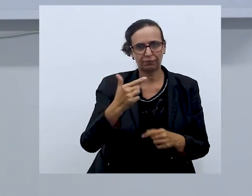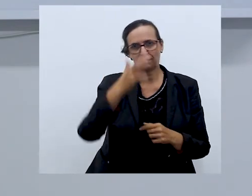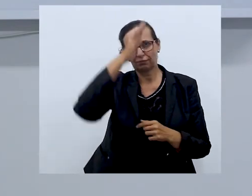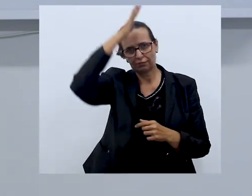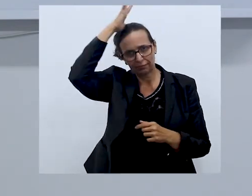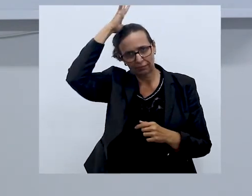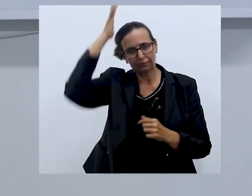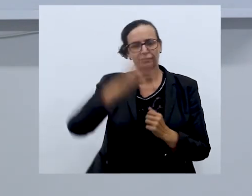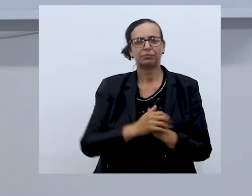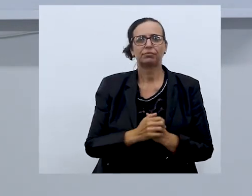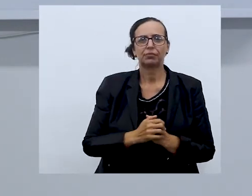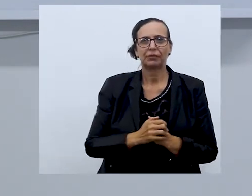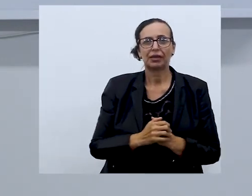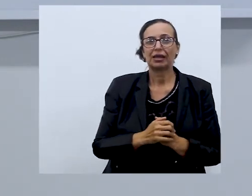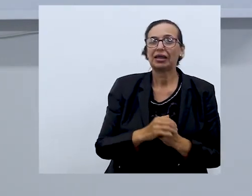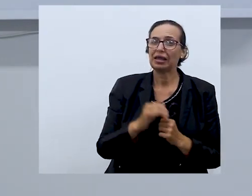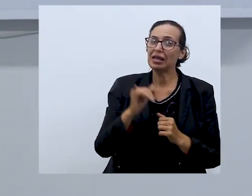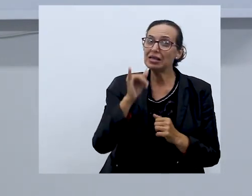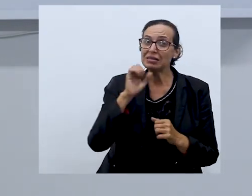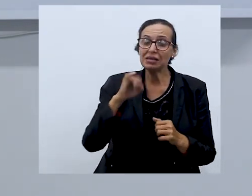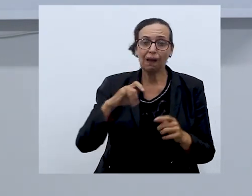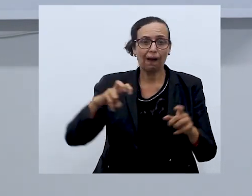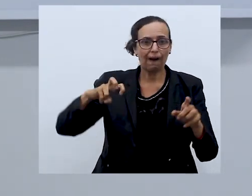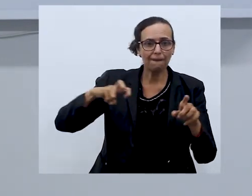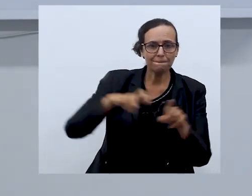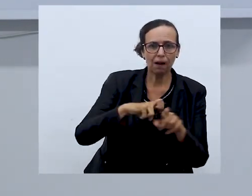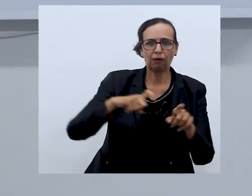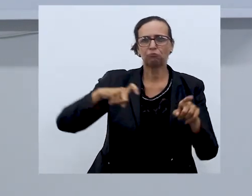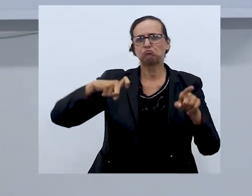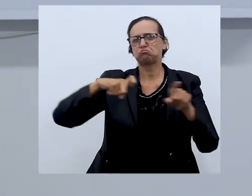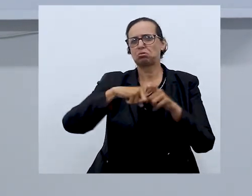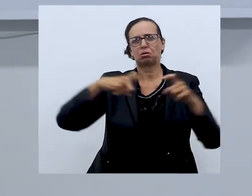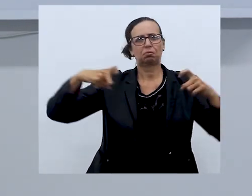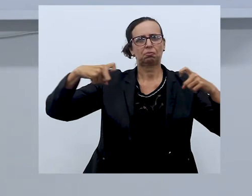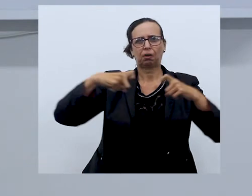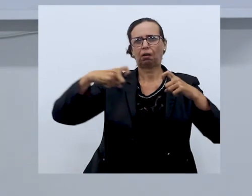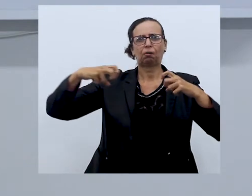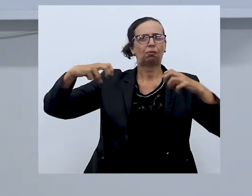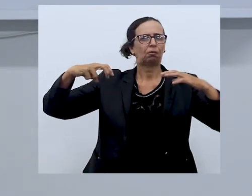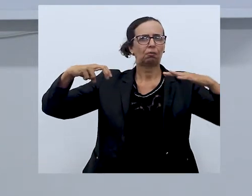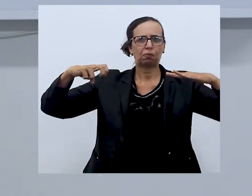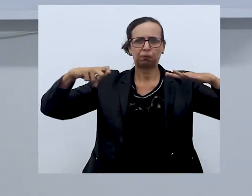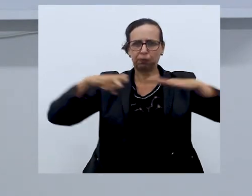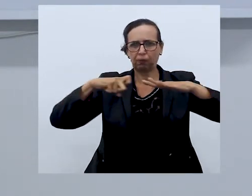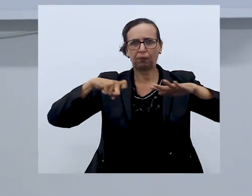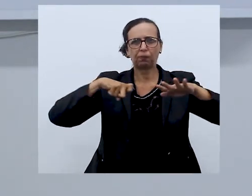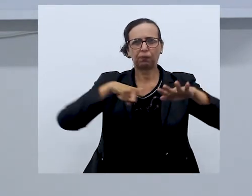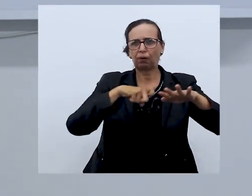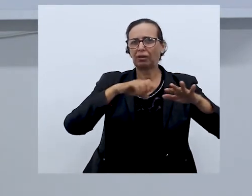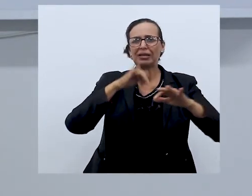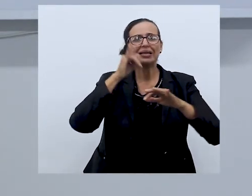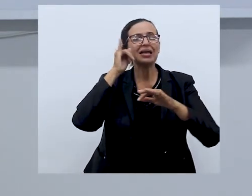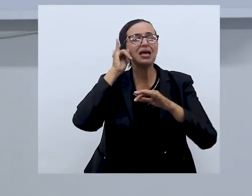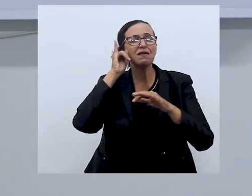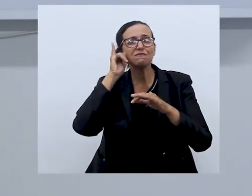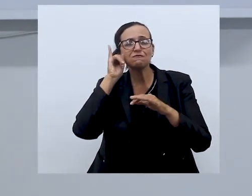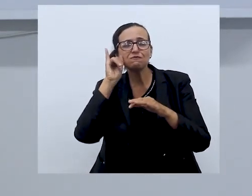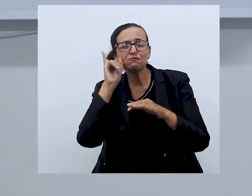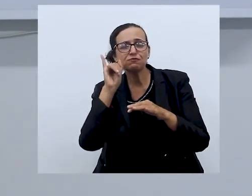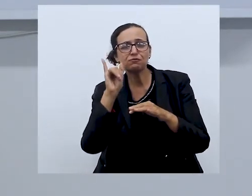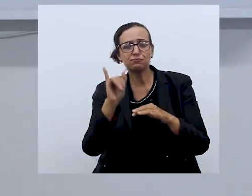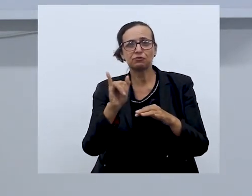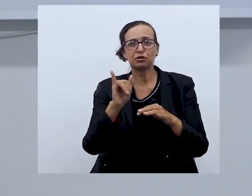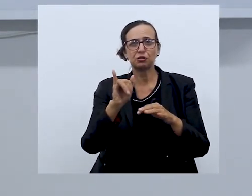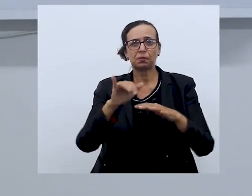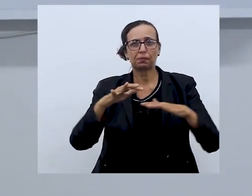lembrar principalmente de não movimentar a vítima se observarmos que não exige uma situação em que possa ocorrer um incêndio. Caso seja